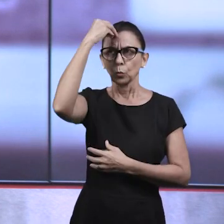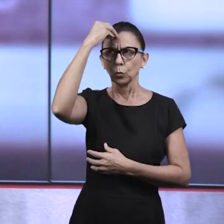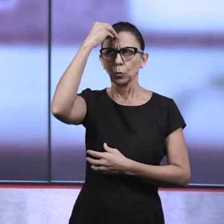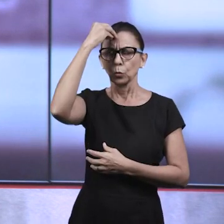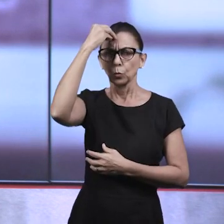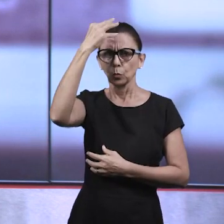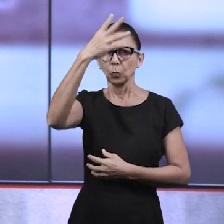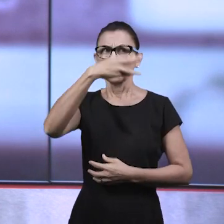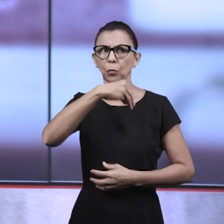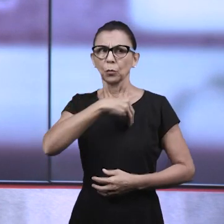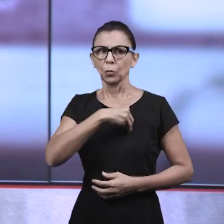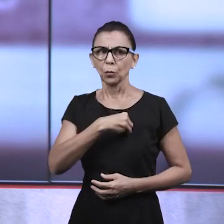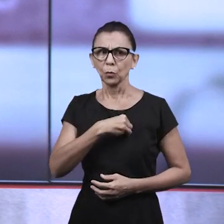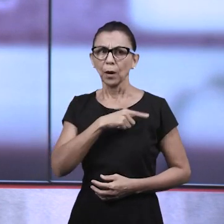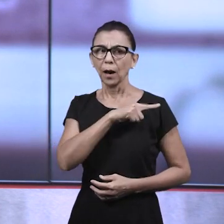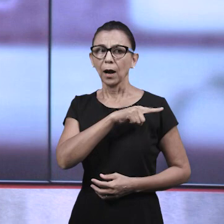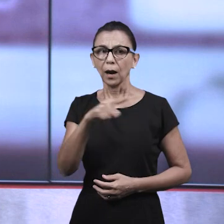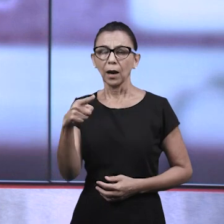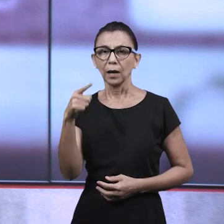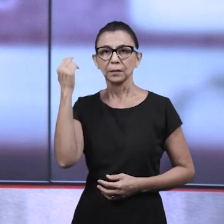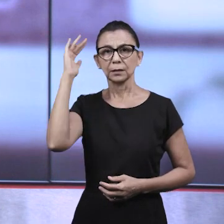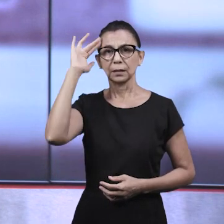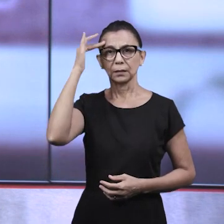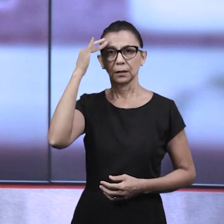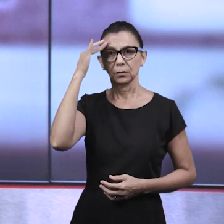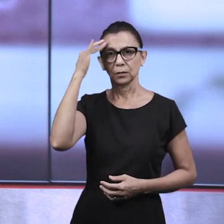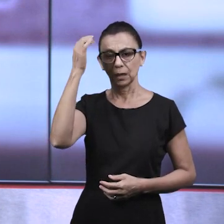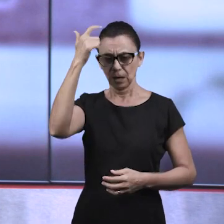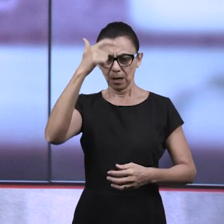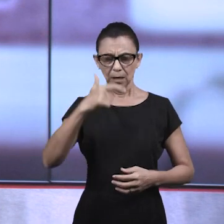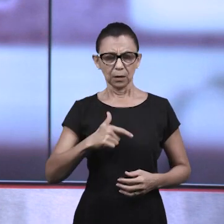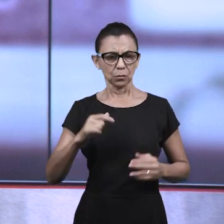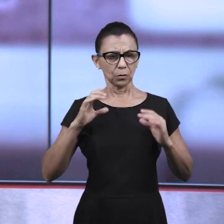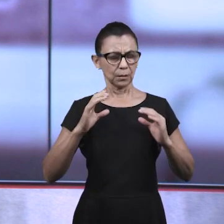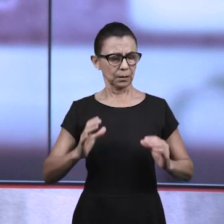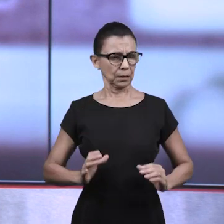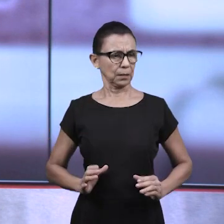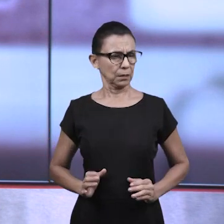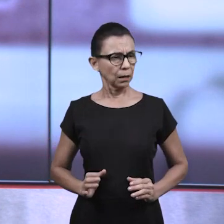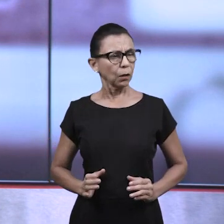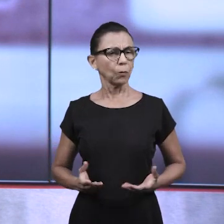elas se constituem como cidadãos, como ser social. E que